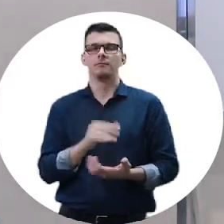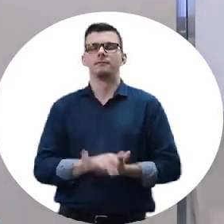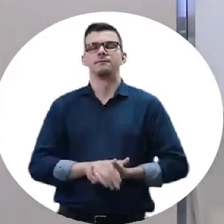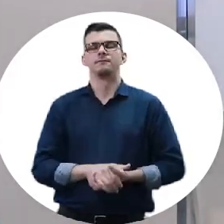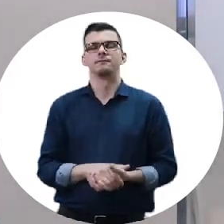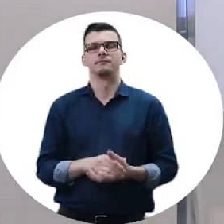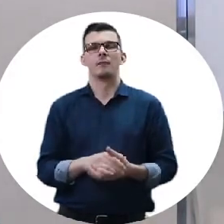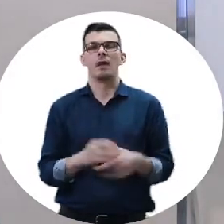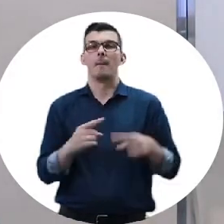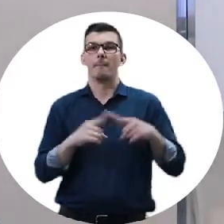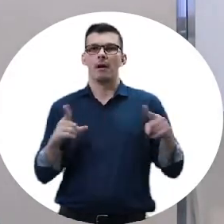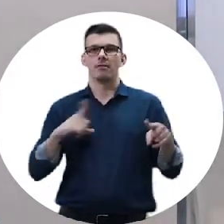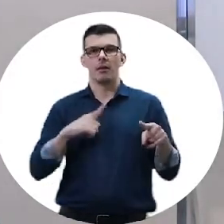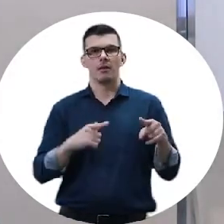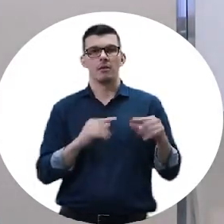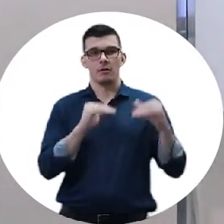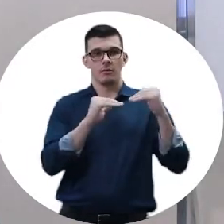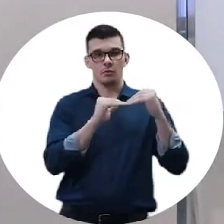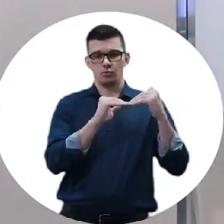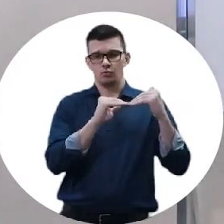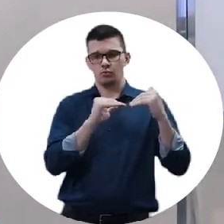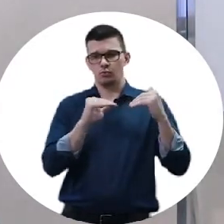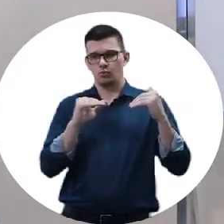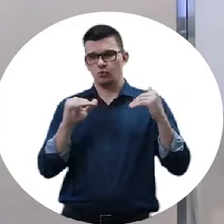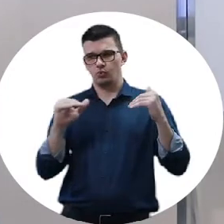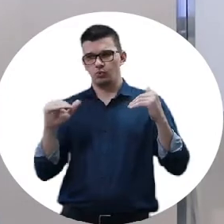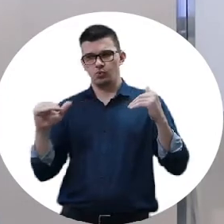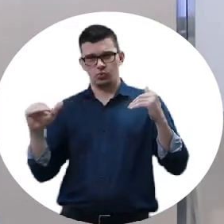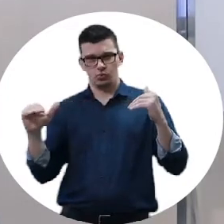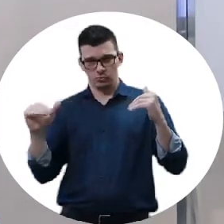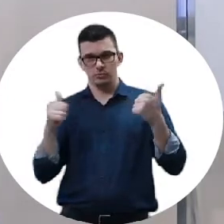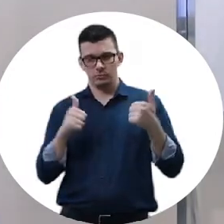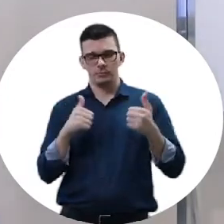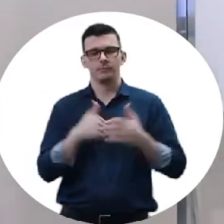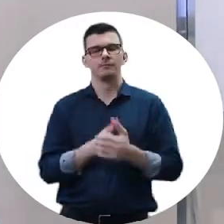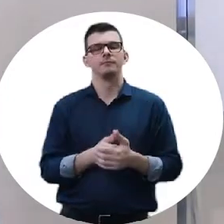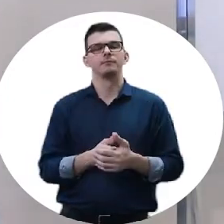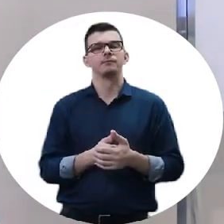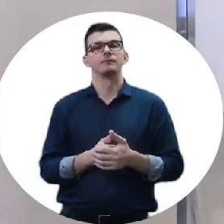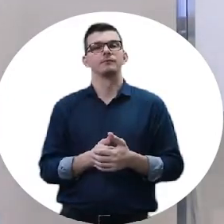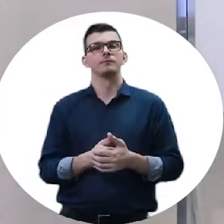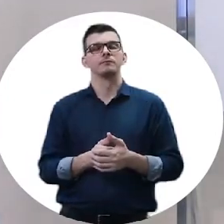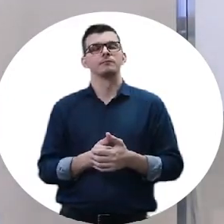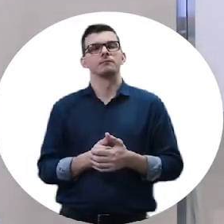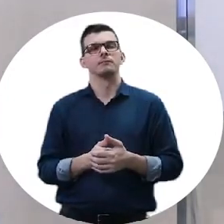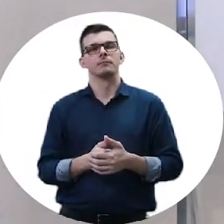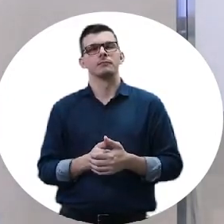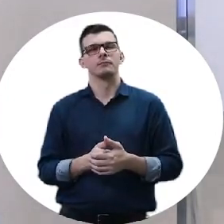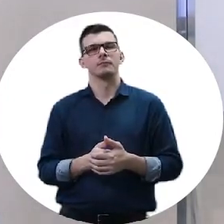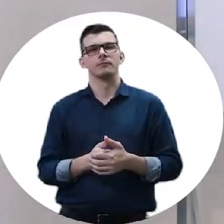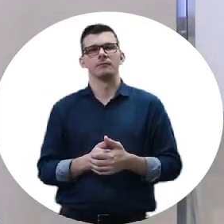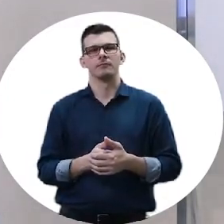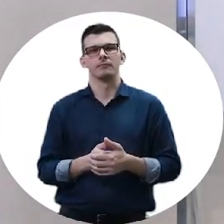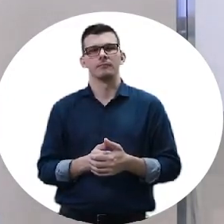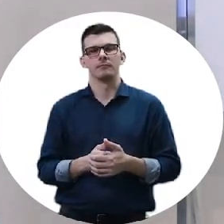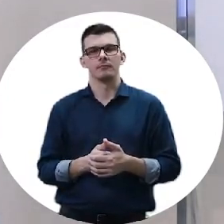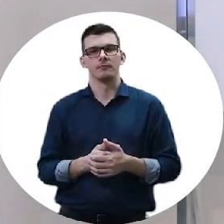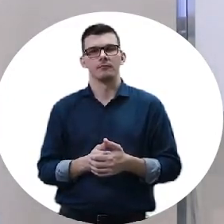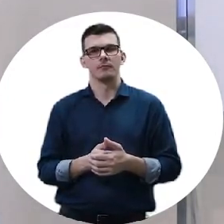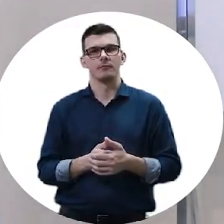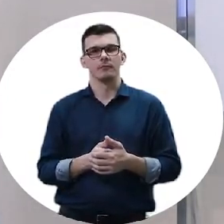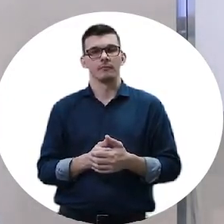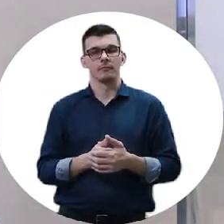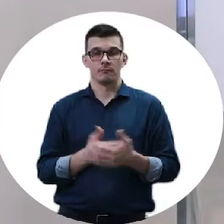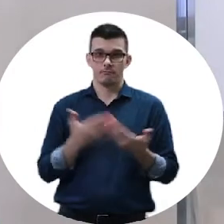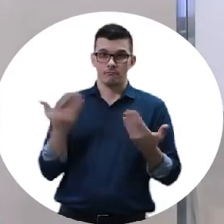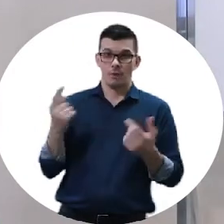chão. Mas como não tem movimento vertical, eu não estou colocando aqui. Estou desconsiderando. Então nesse caso vai ficar tração que B faz em